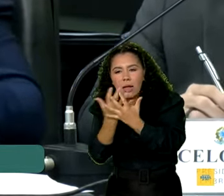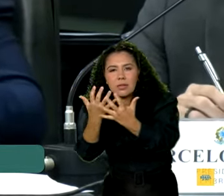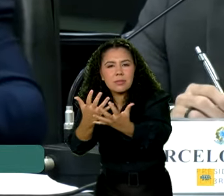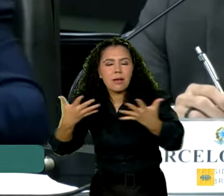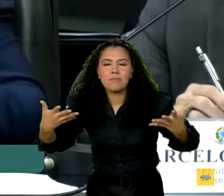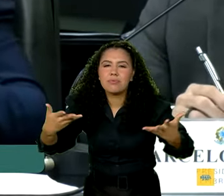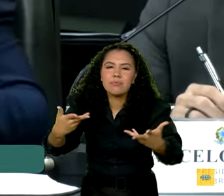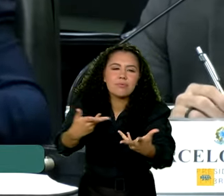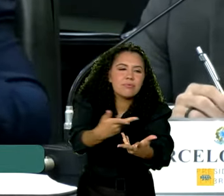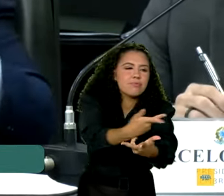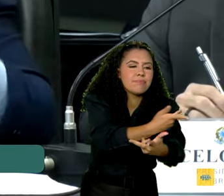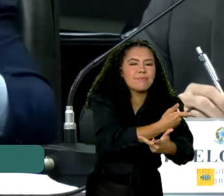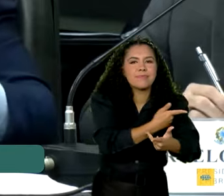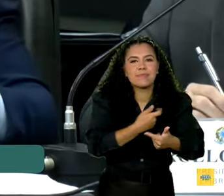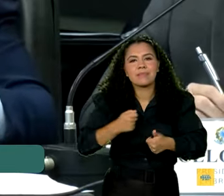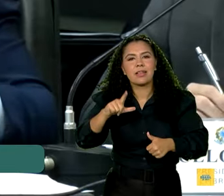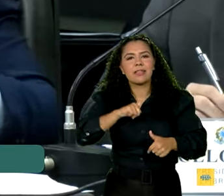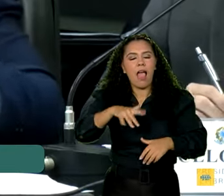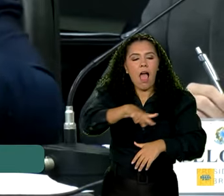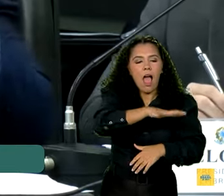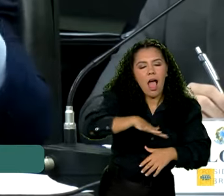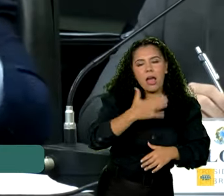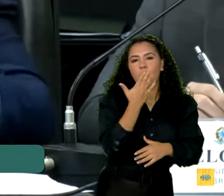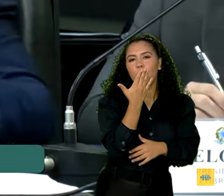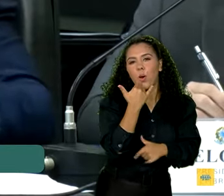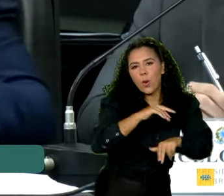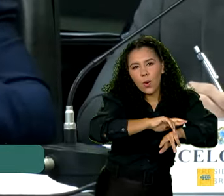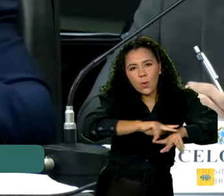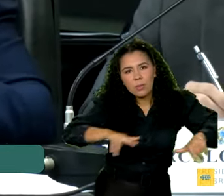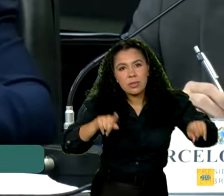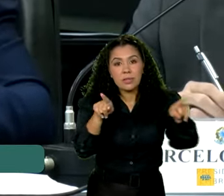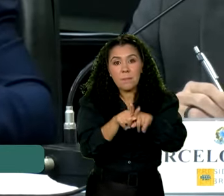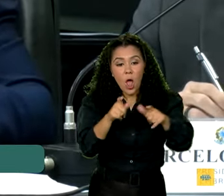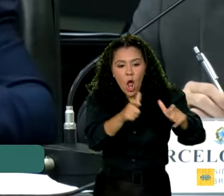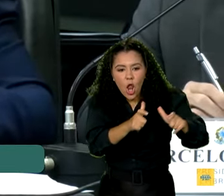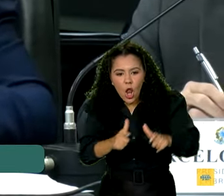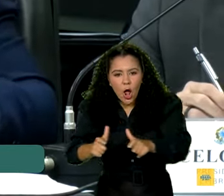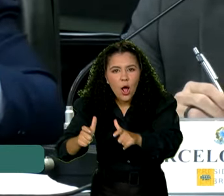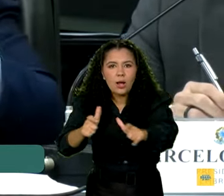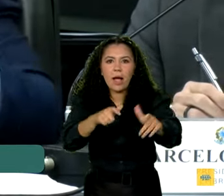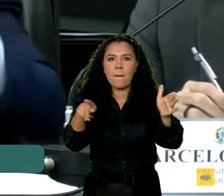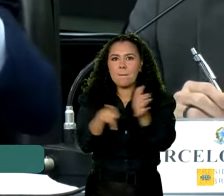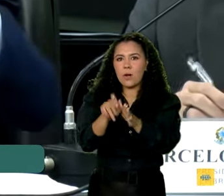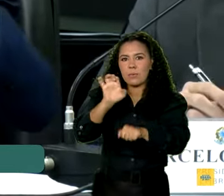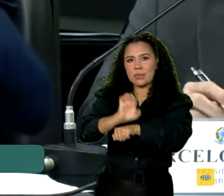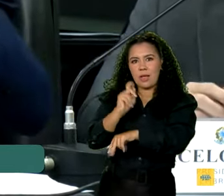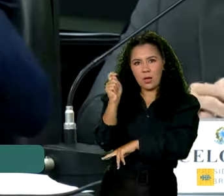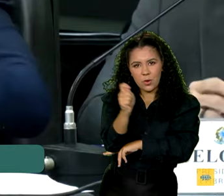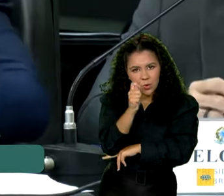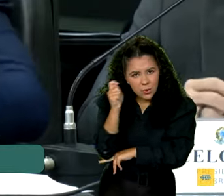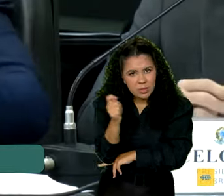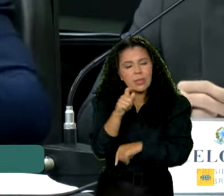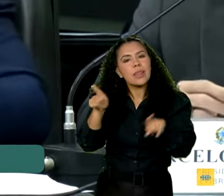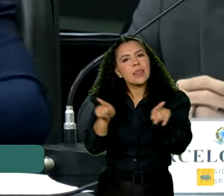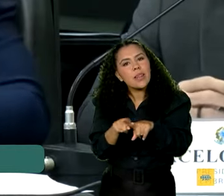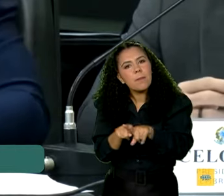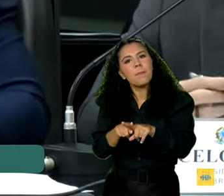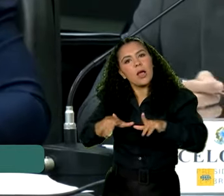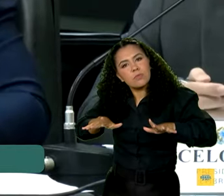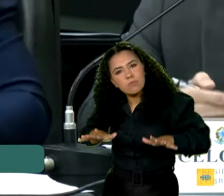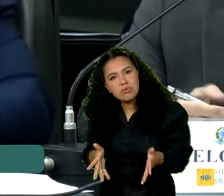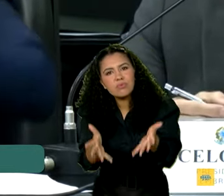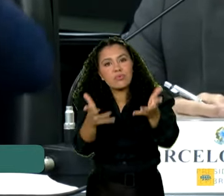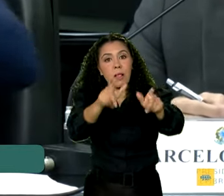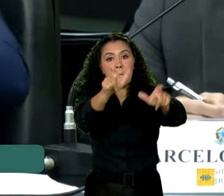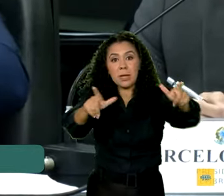belezas e os encantos da culinária, dos locais do Rio Grande do Sul e estimulando que o